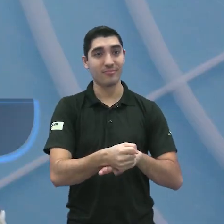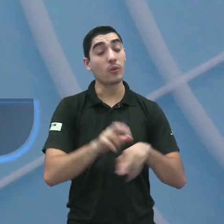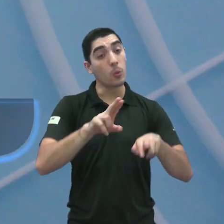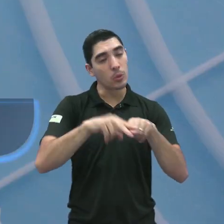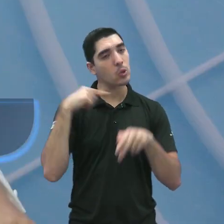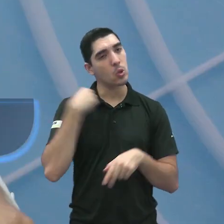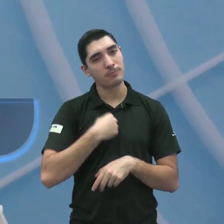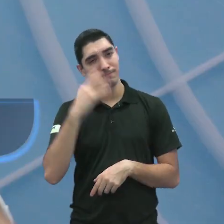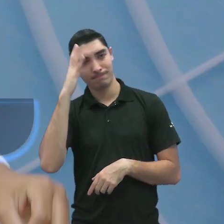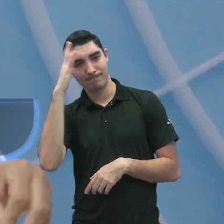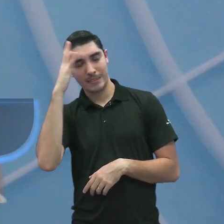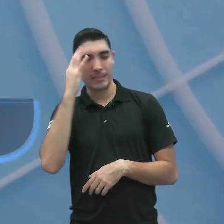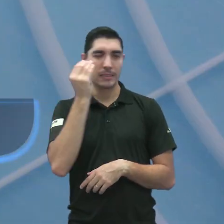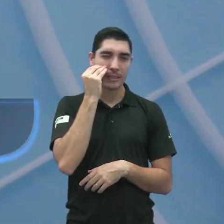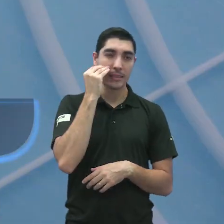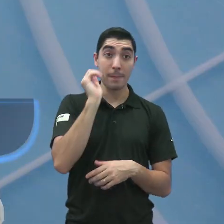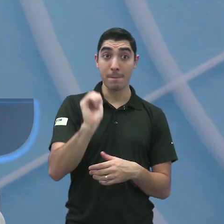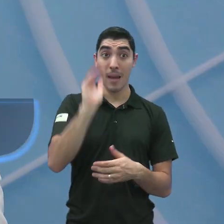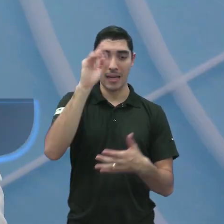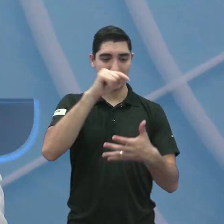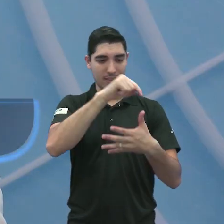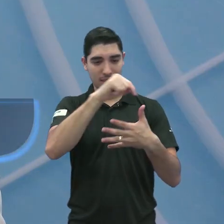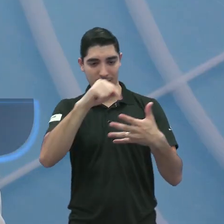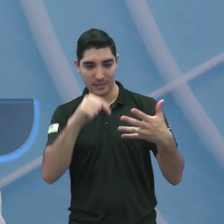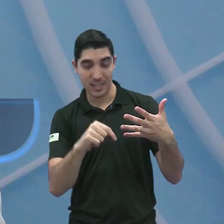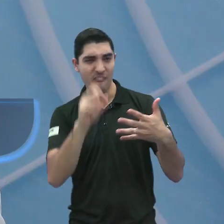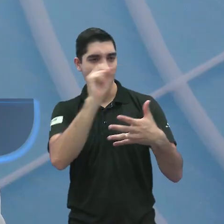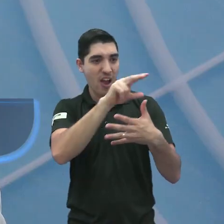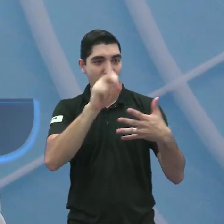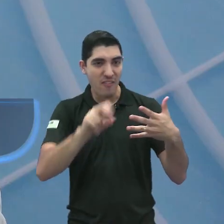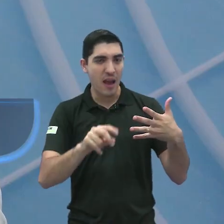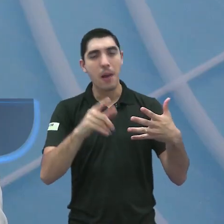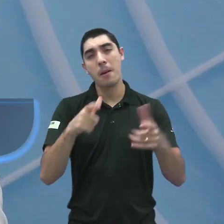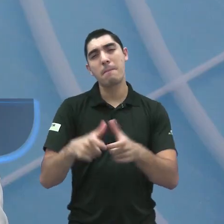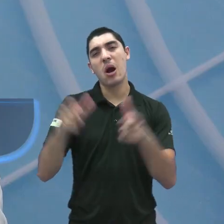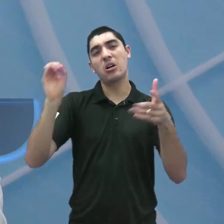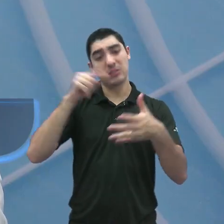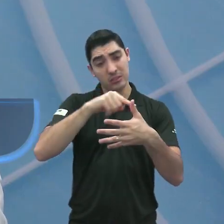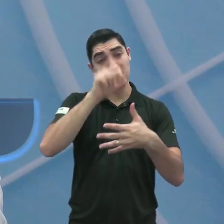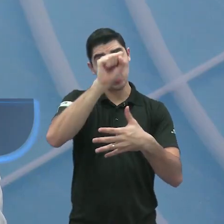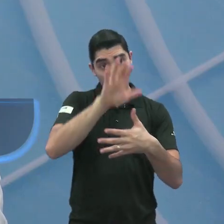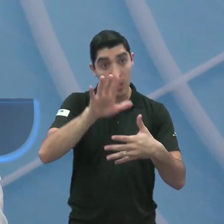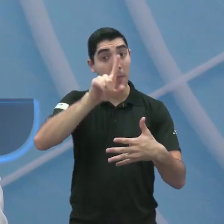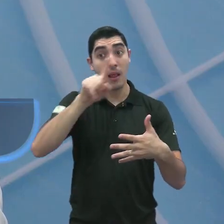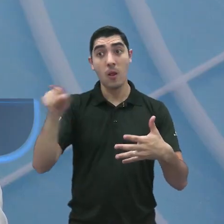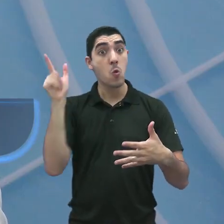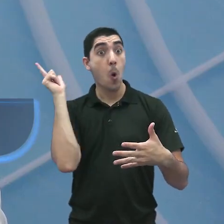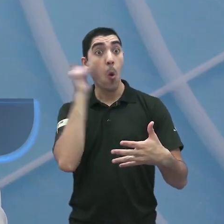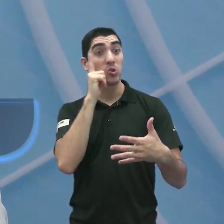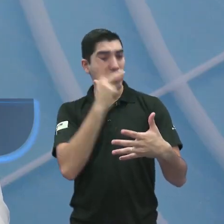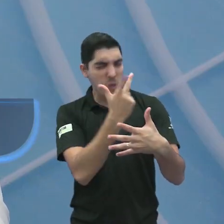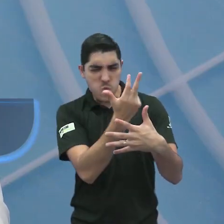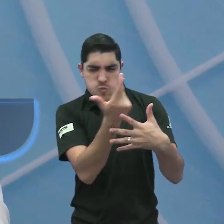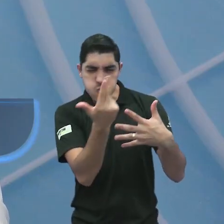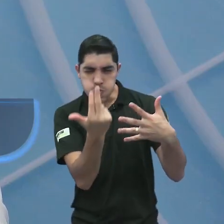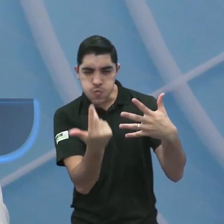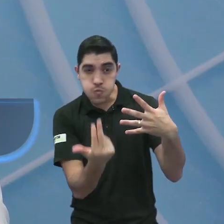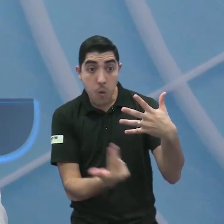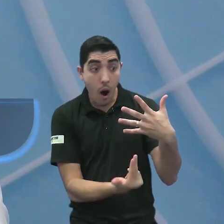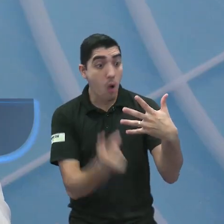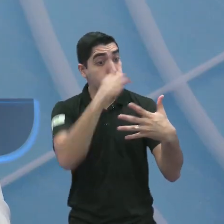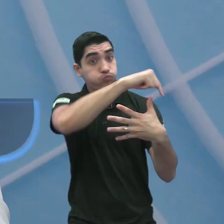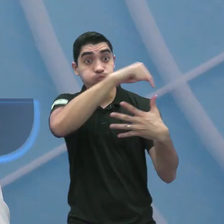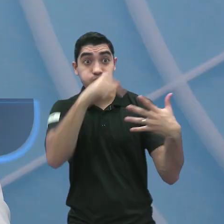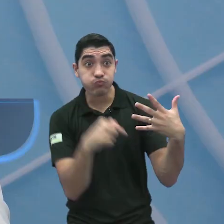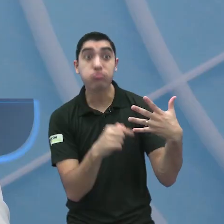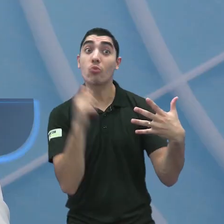cada região, eles conseguiram atingir todas as regiões do Brasil. Isso eu achei muito, muito bacana da parte deles. E aí, no grupo, a gente que montou